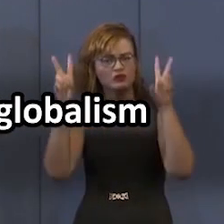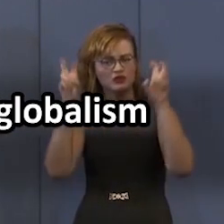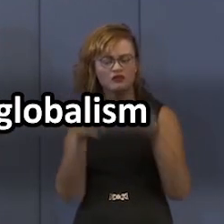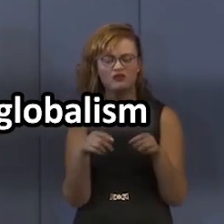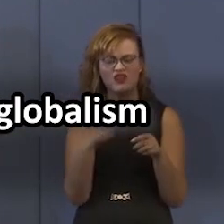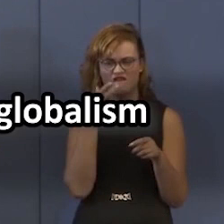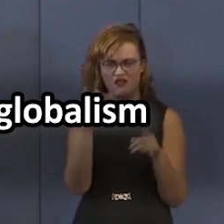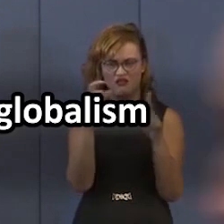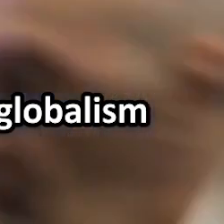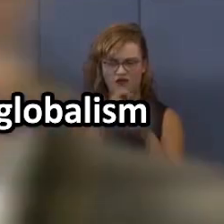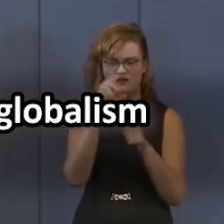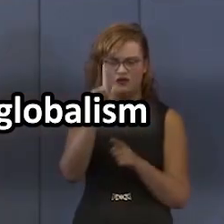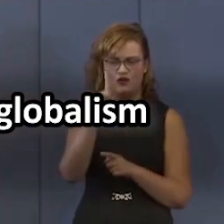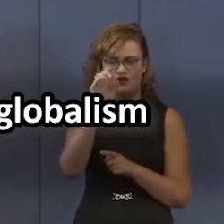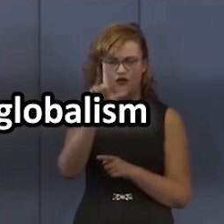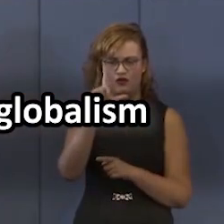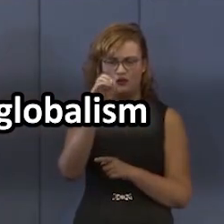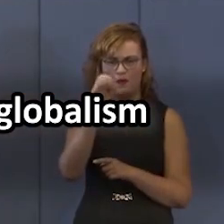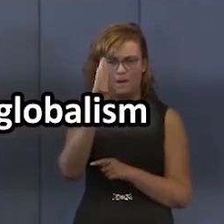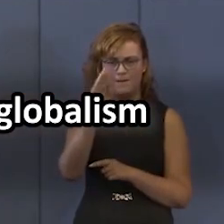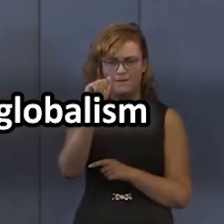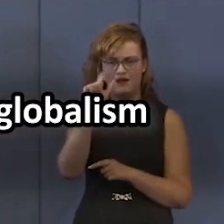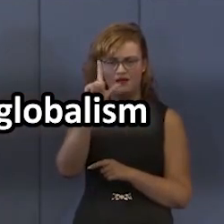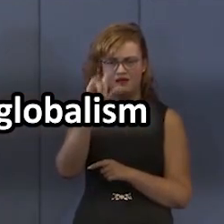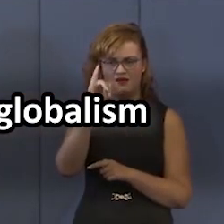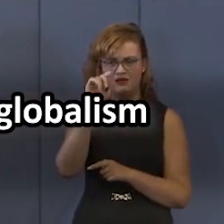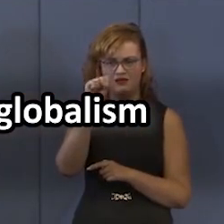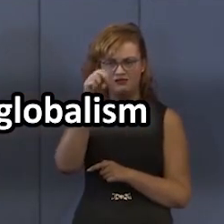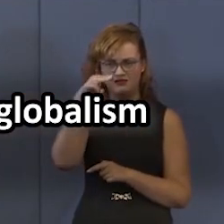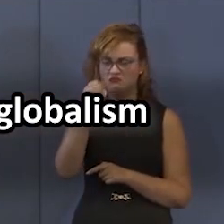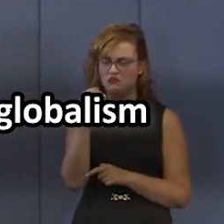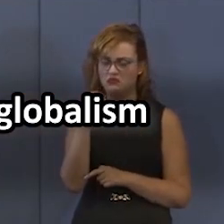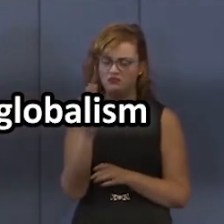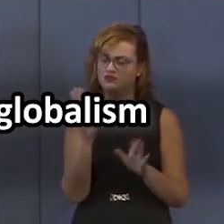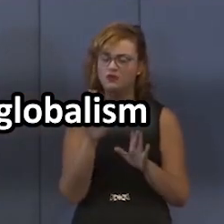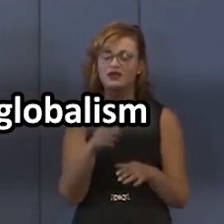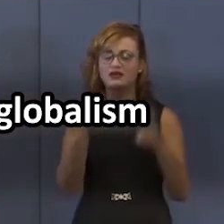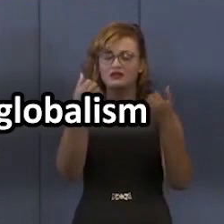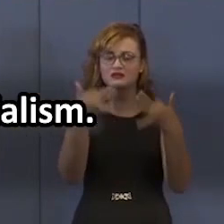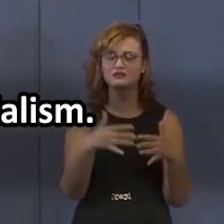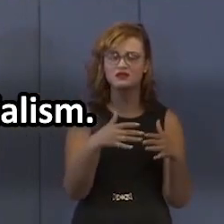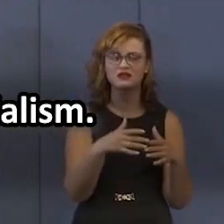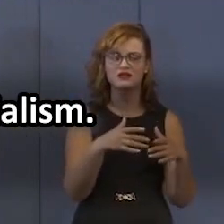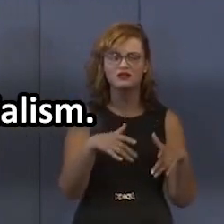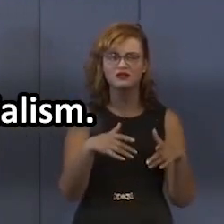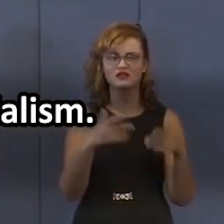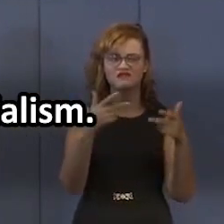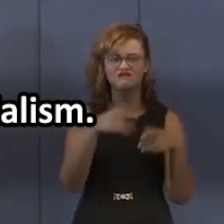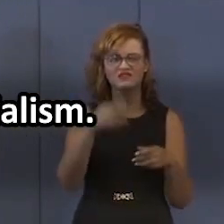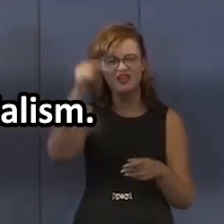globalismo, ou seja, ele identifica o globalismo como uma versão do imperialismo. Ele prefere